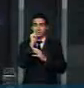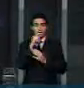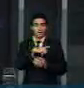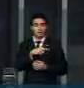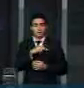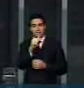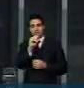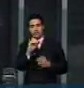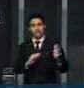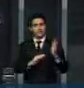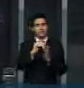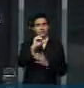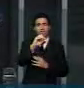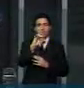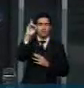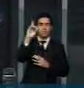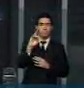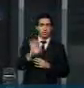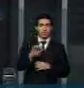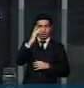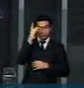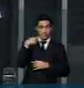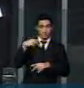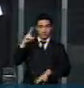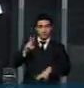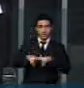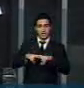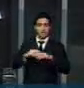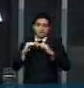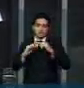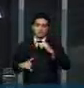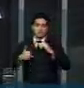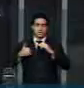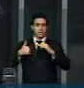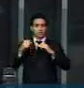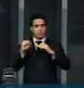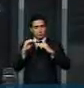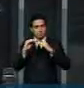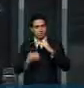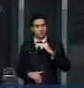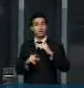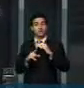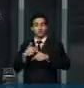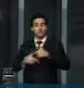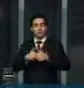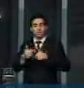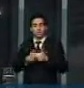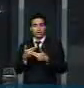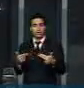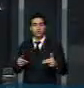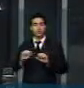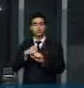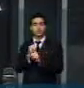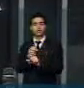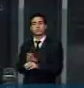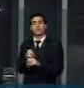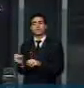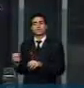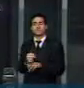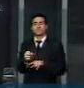70 a 90% dos presos e menores em cumprimento de medidas socioeducativas têm envolvimentos